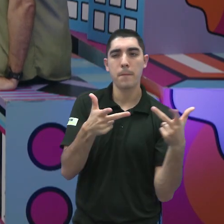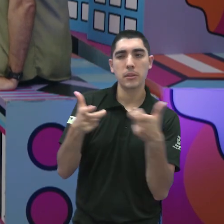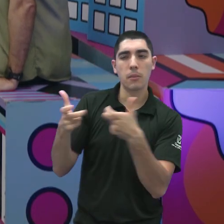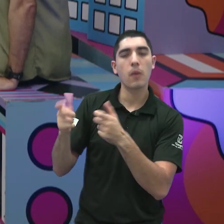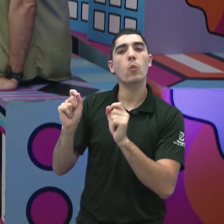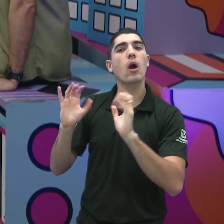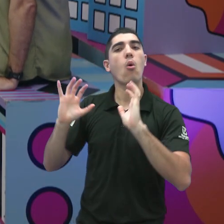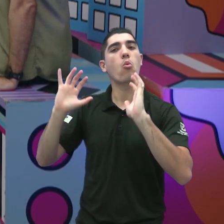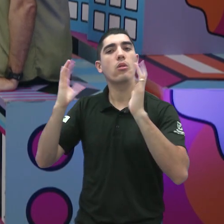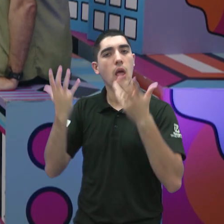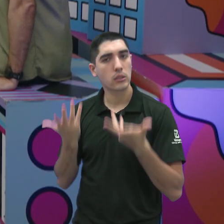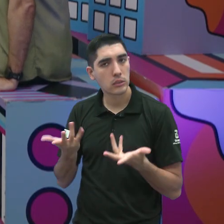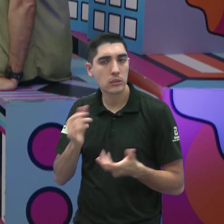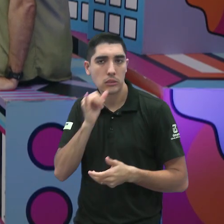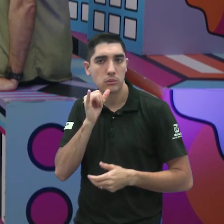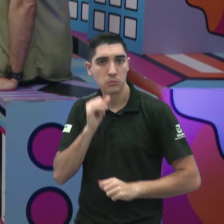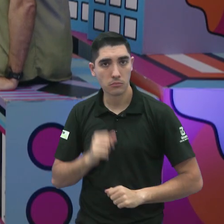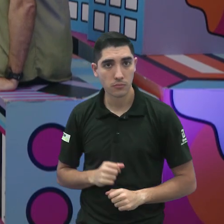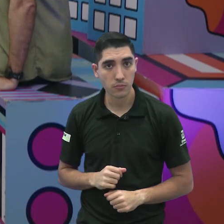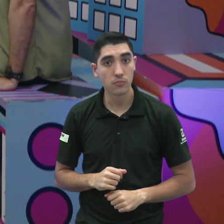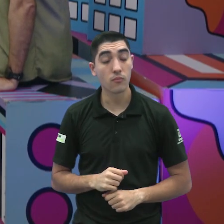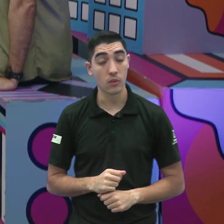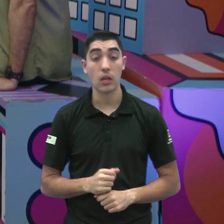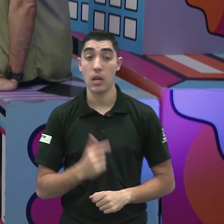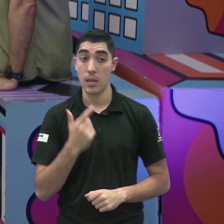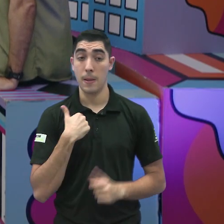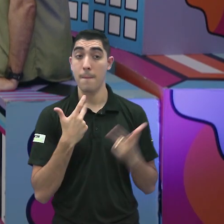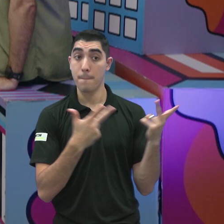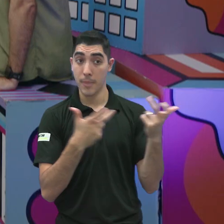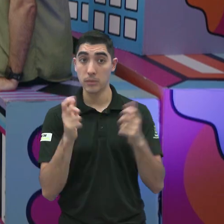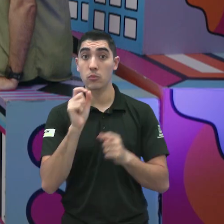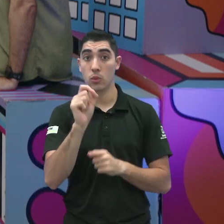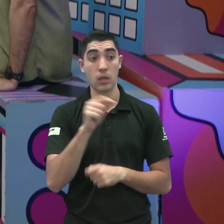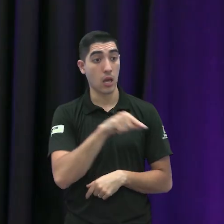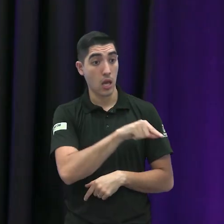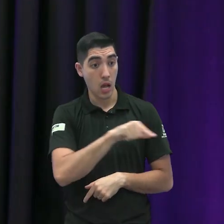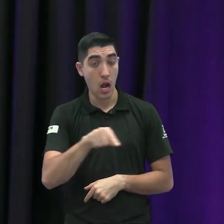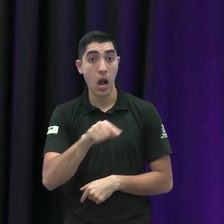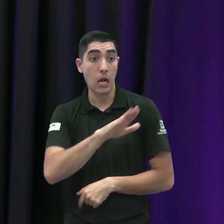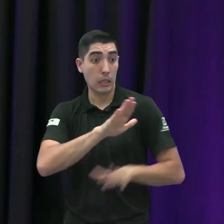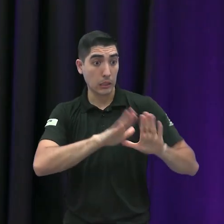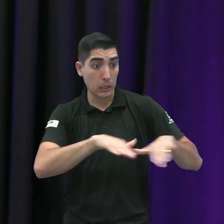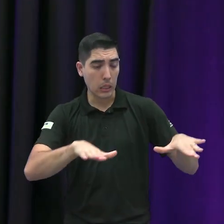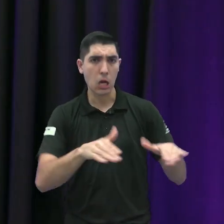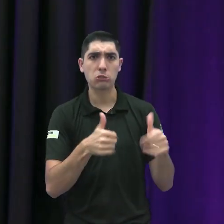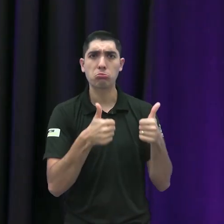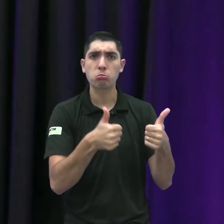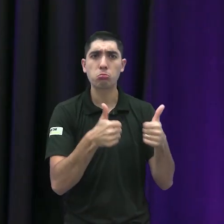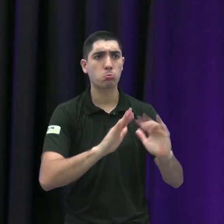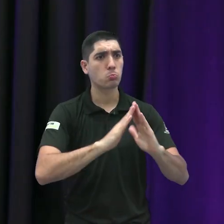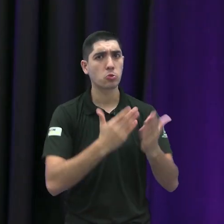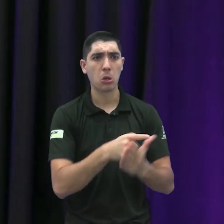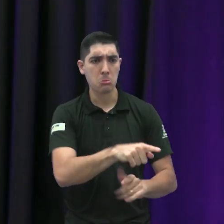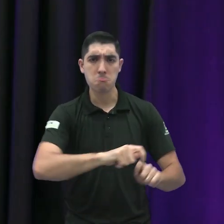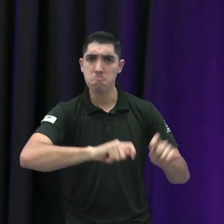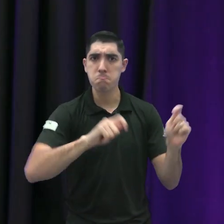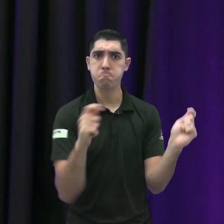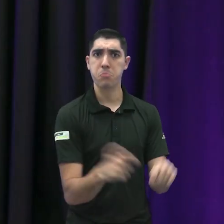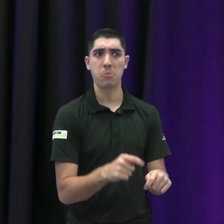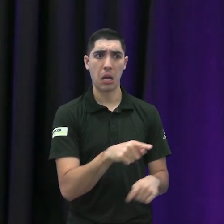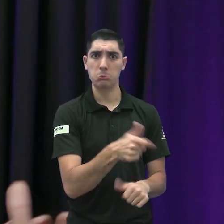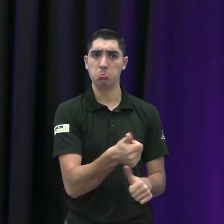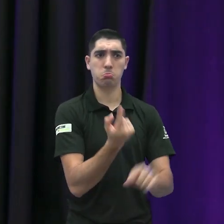relatos acabam aparecendo lá para você também, Flávia? Eu vejo muitas crianças potentes na escola